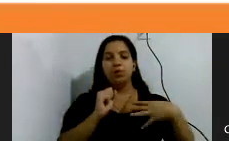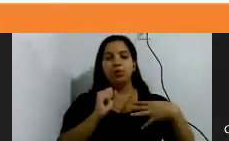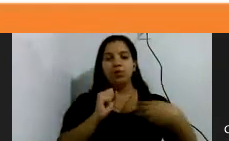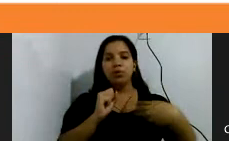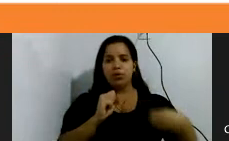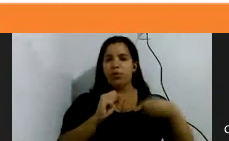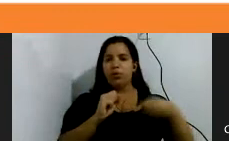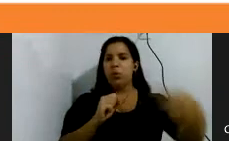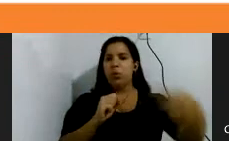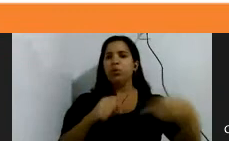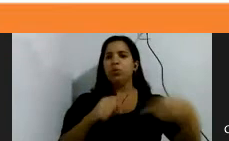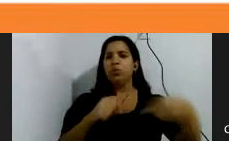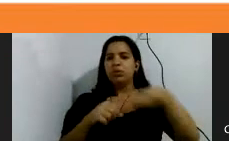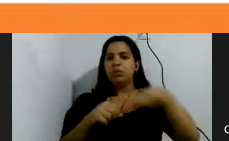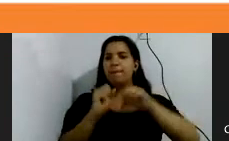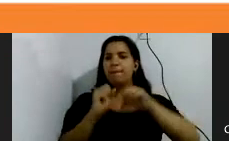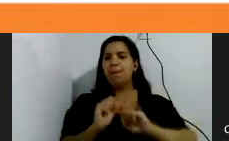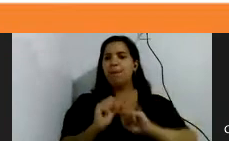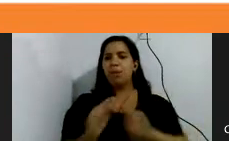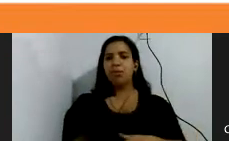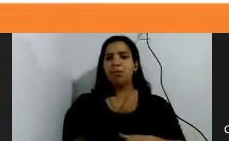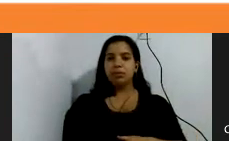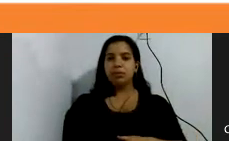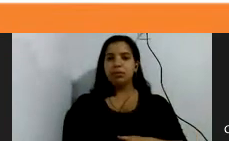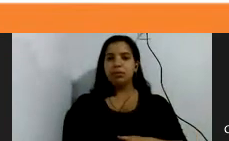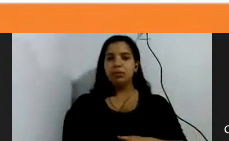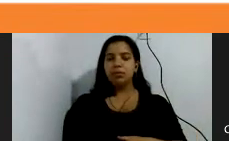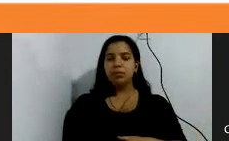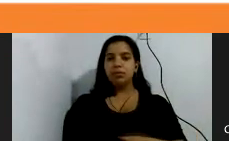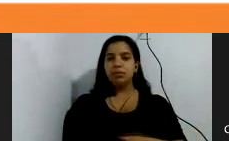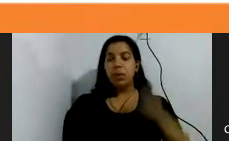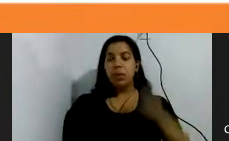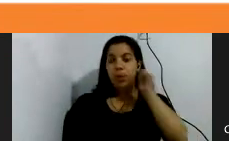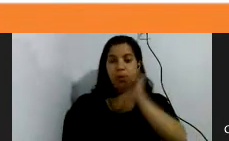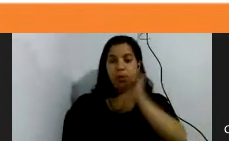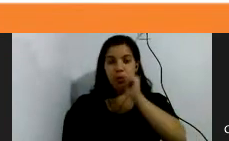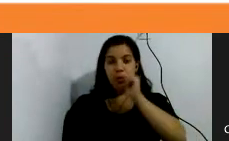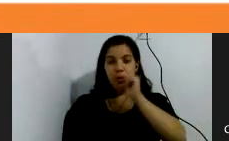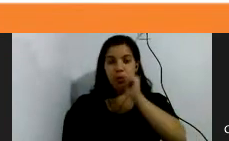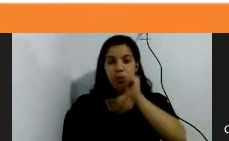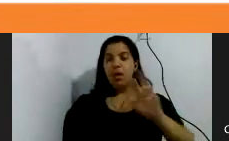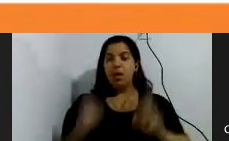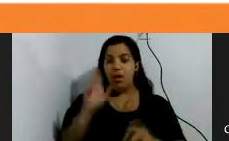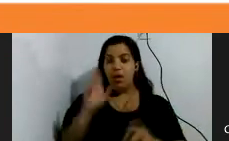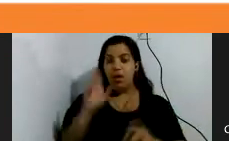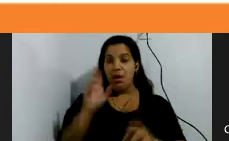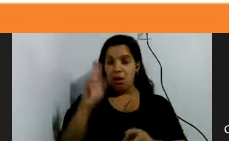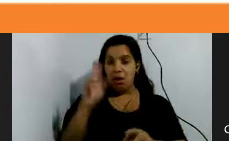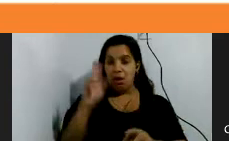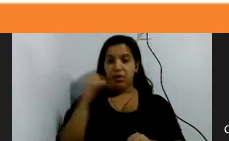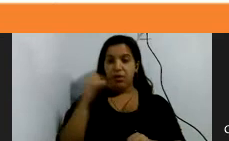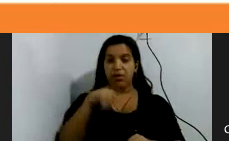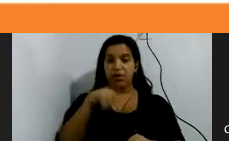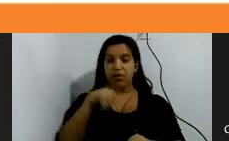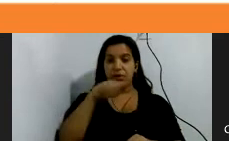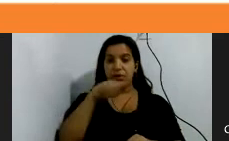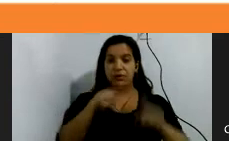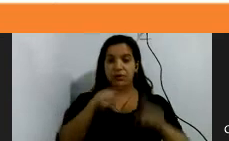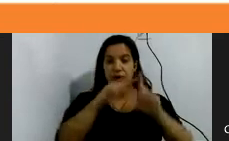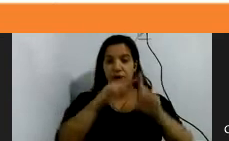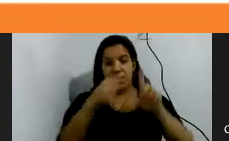no caso. exatamente. Então, uma mulher, ela RH negativa, ela gera uma